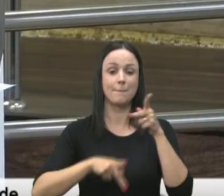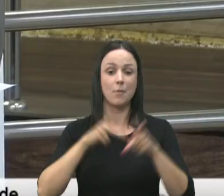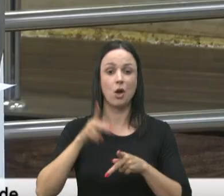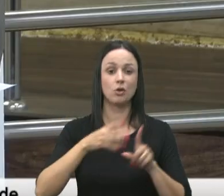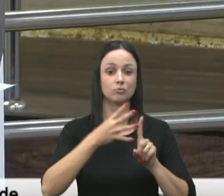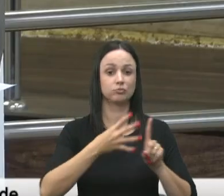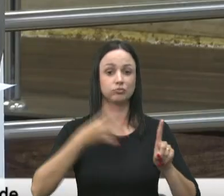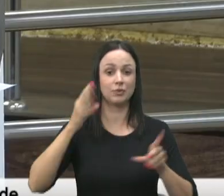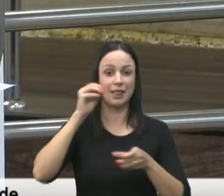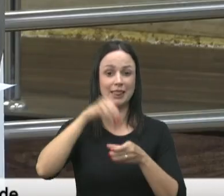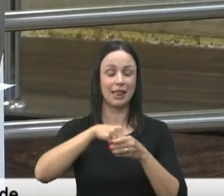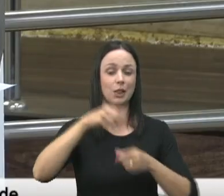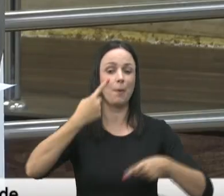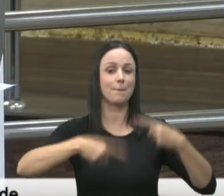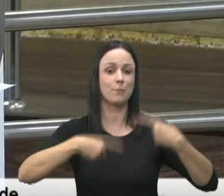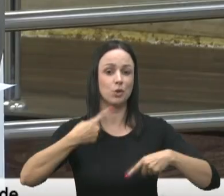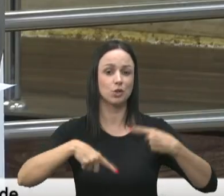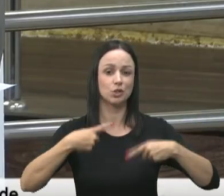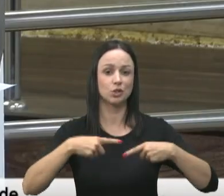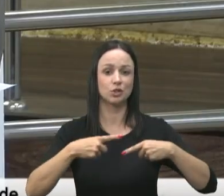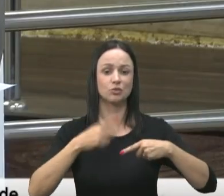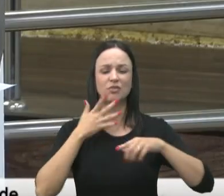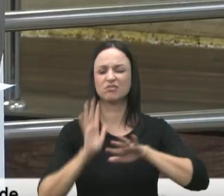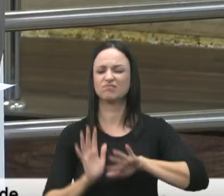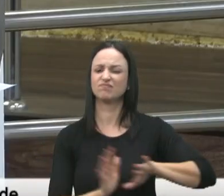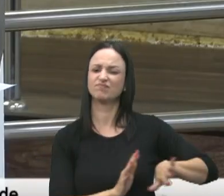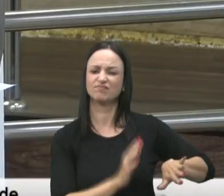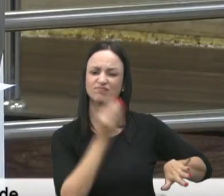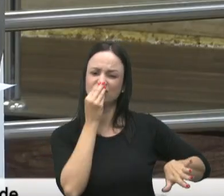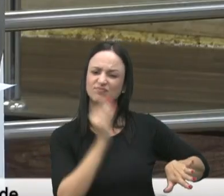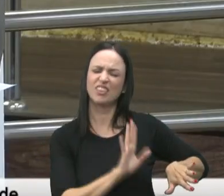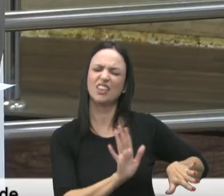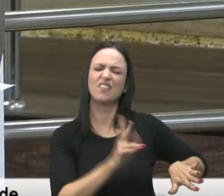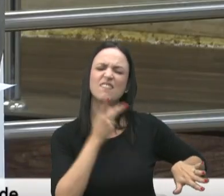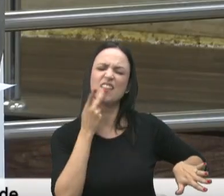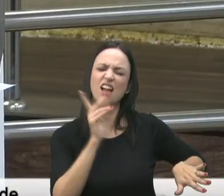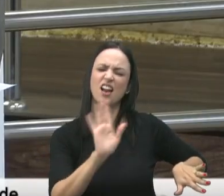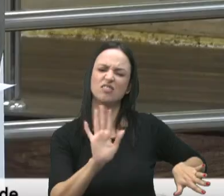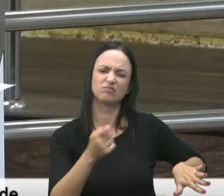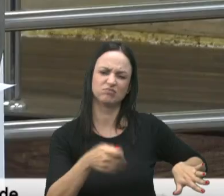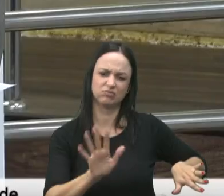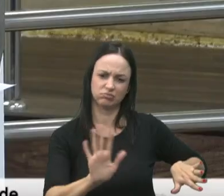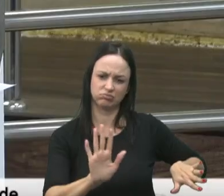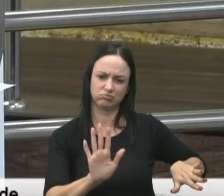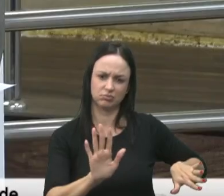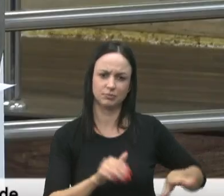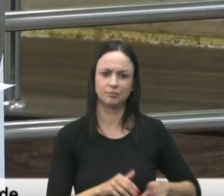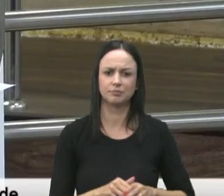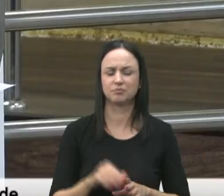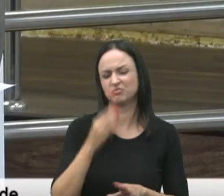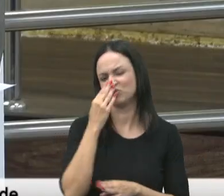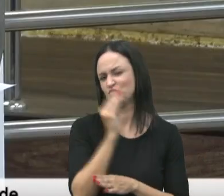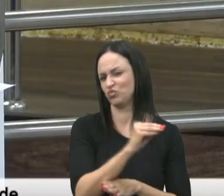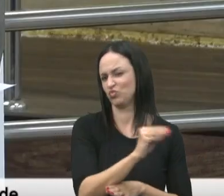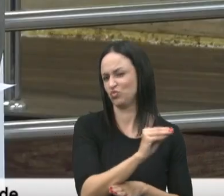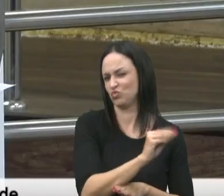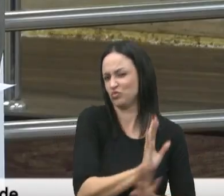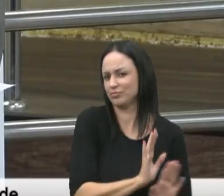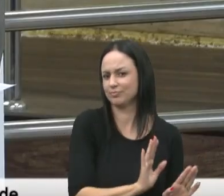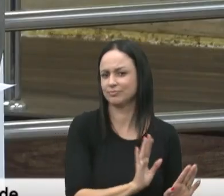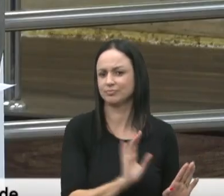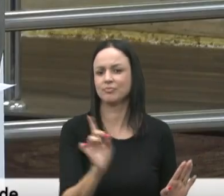na política, ela foi escanteada. Não vamos falar. Não vamos falar. Vamos ignorar, era uma